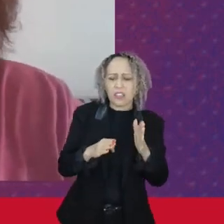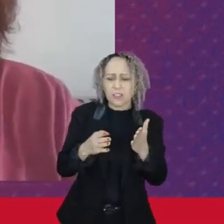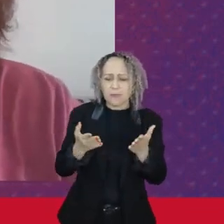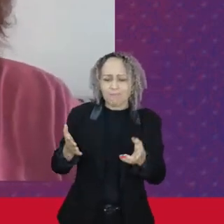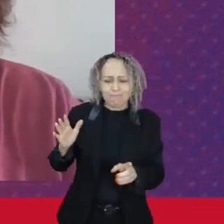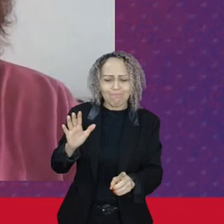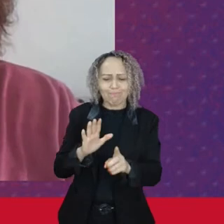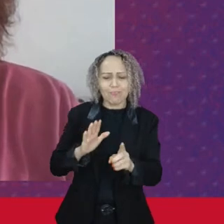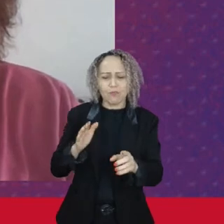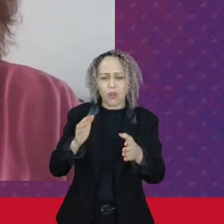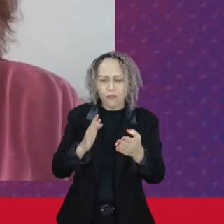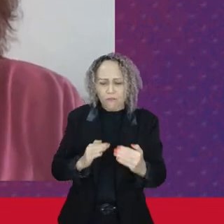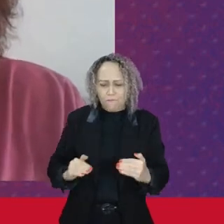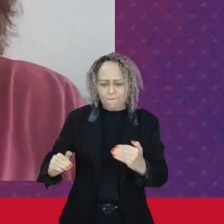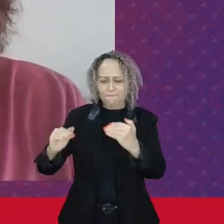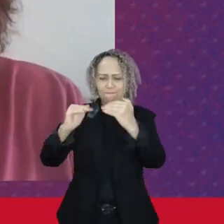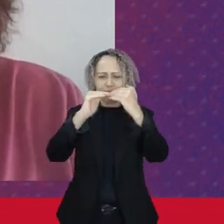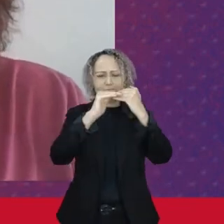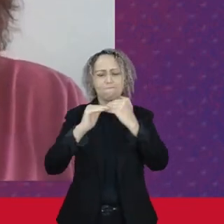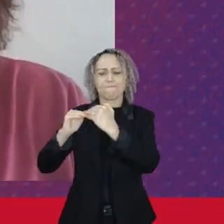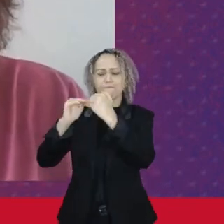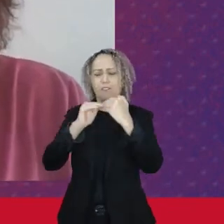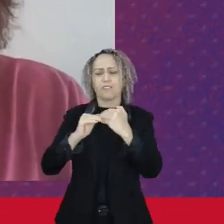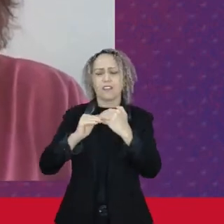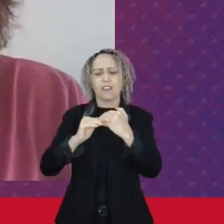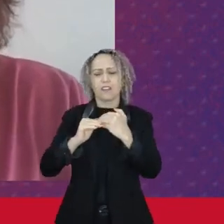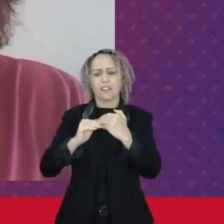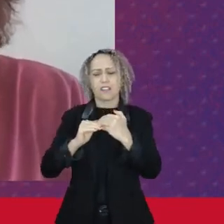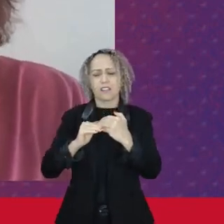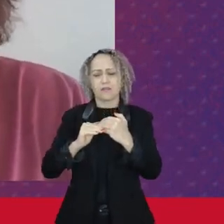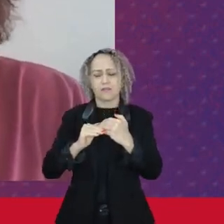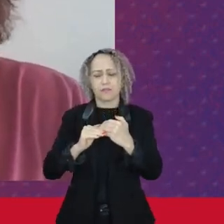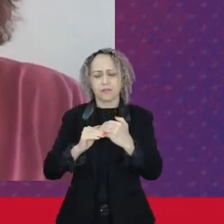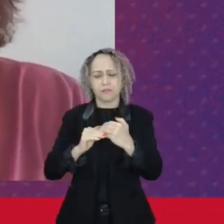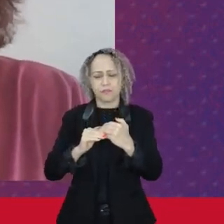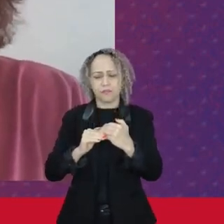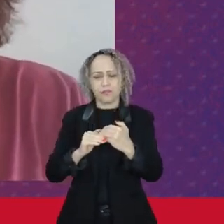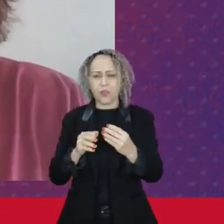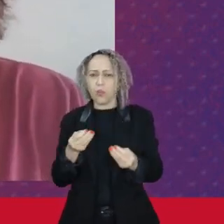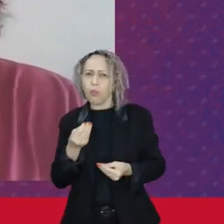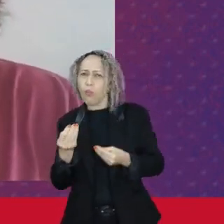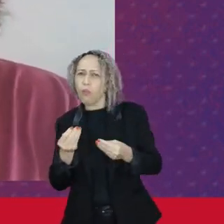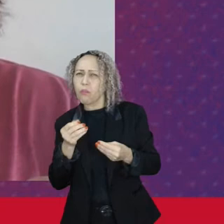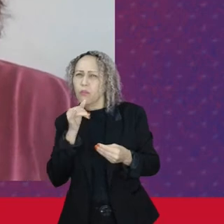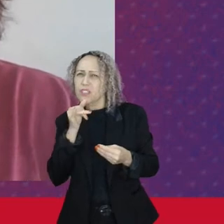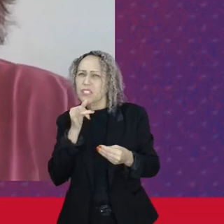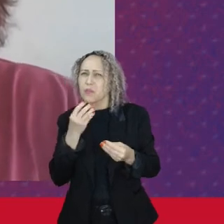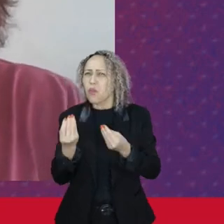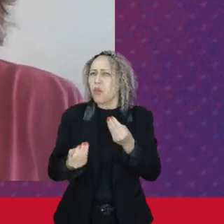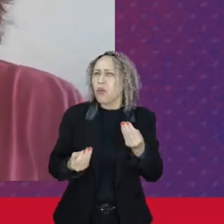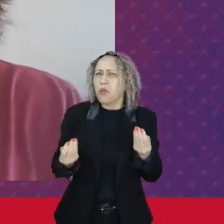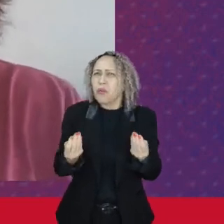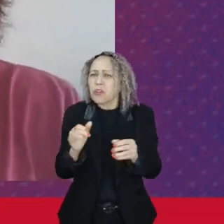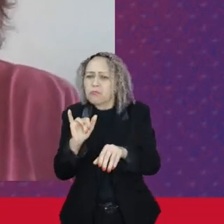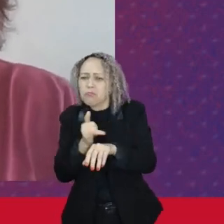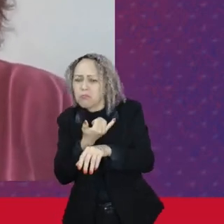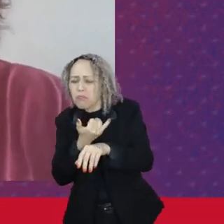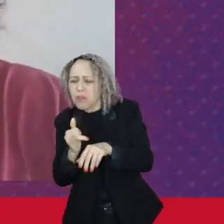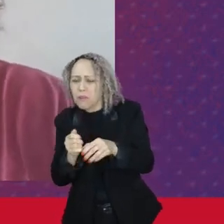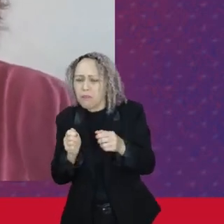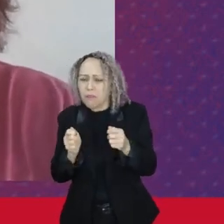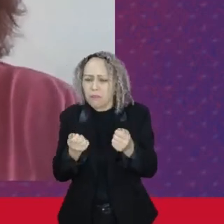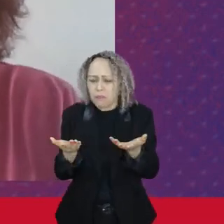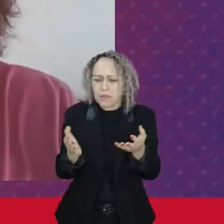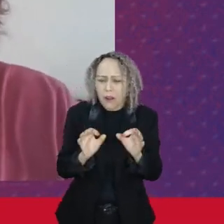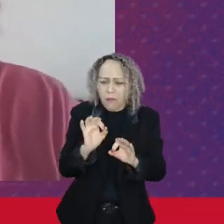dimensão material, né? Que é como o meio urbano é construído, a cidade material, né? A questão